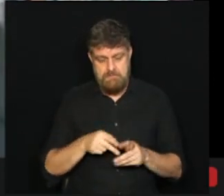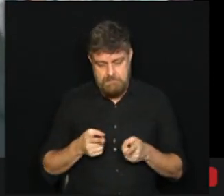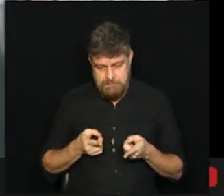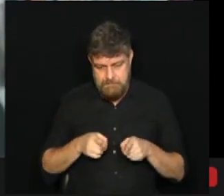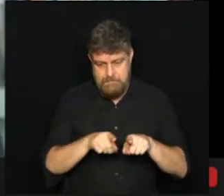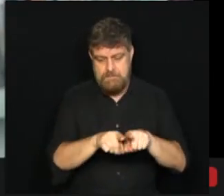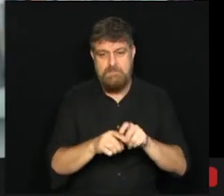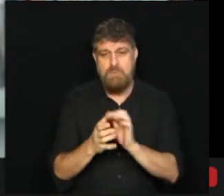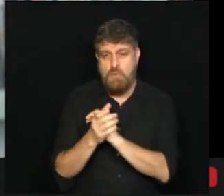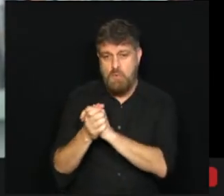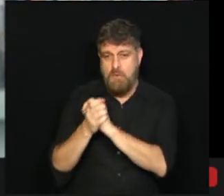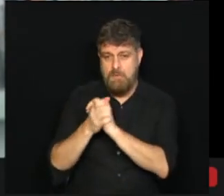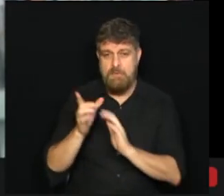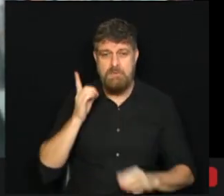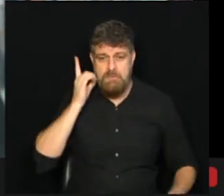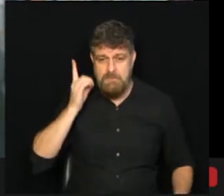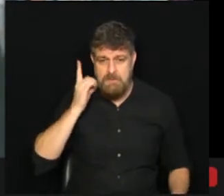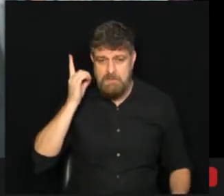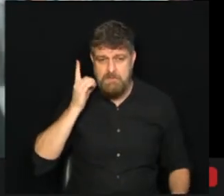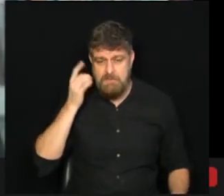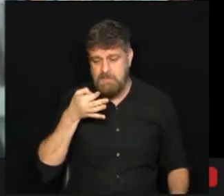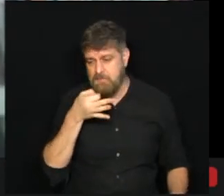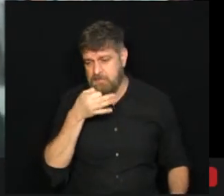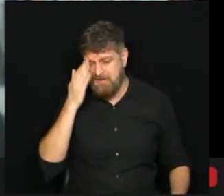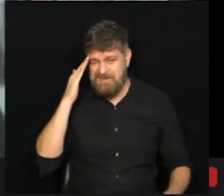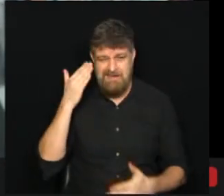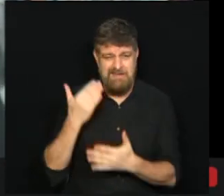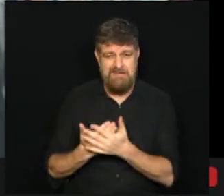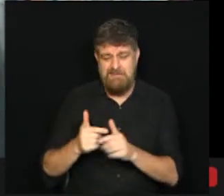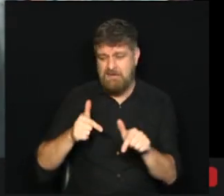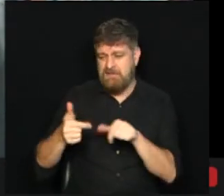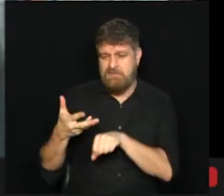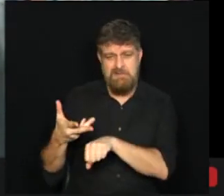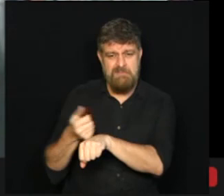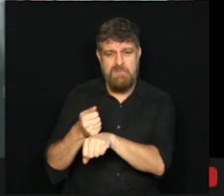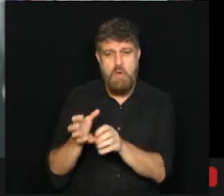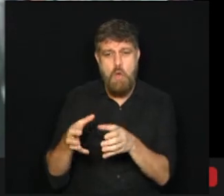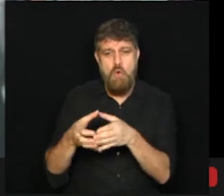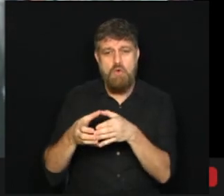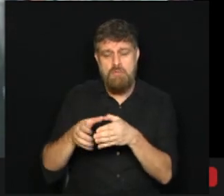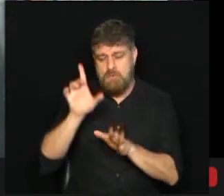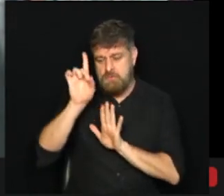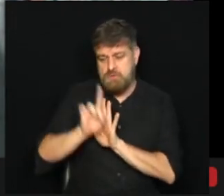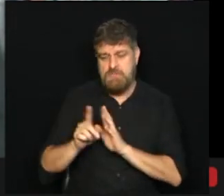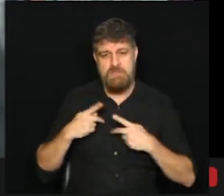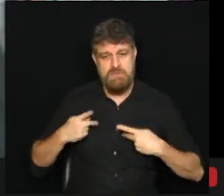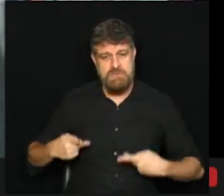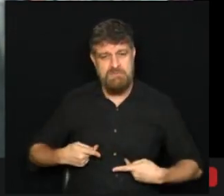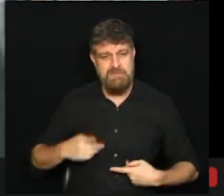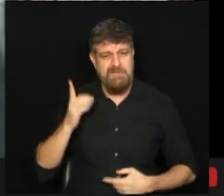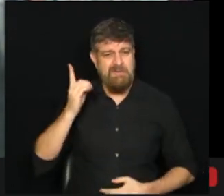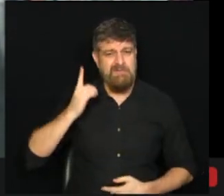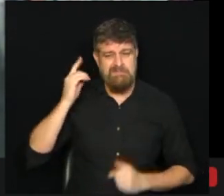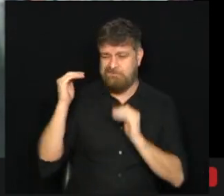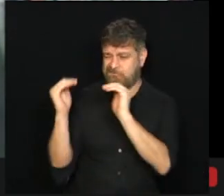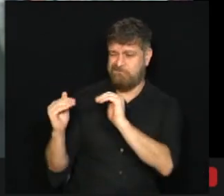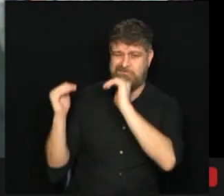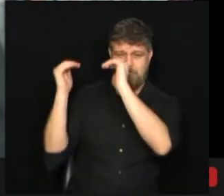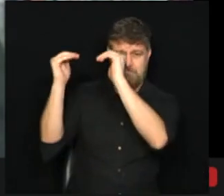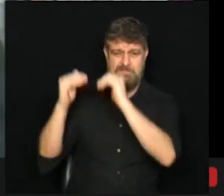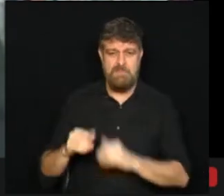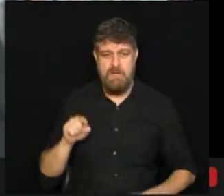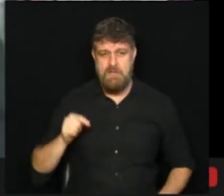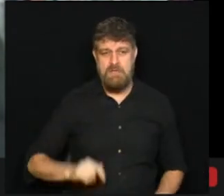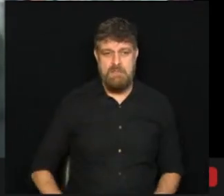o deputado Emídio, que eu tenho certeza fará um belo trabalho na Comissão de Direitos Humanos, é um parlamentar destacável, que honra